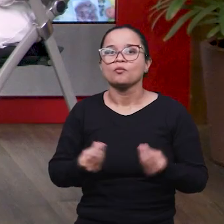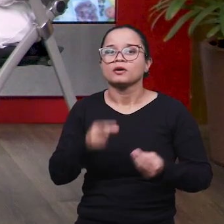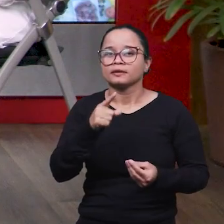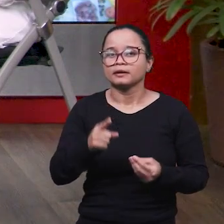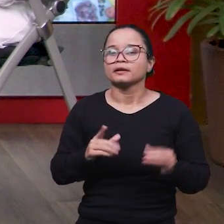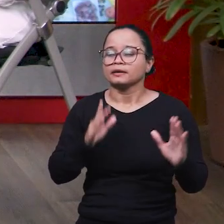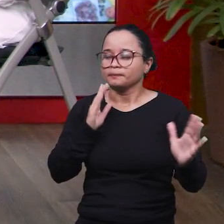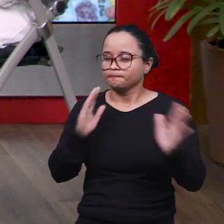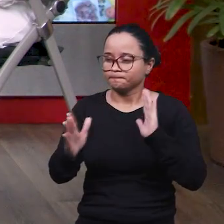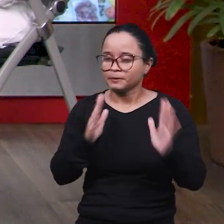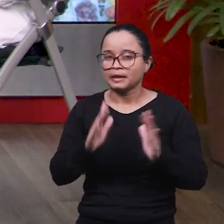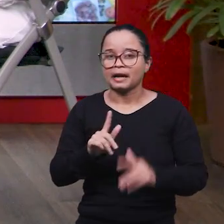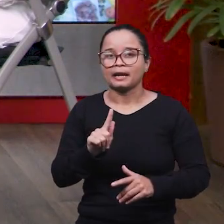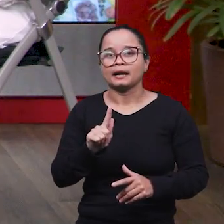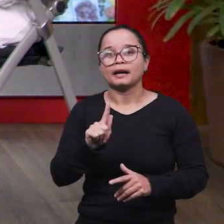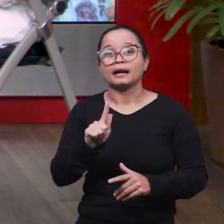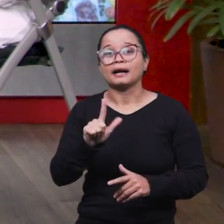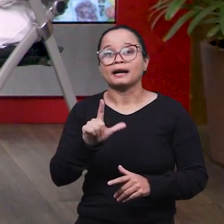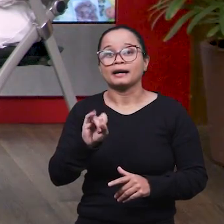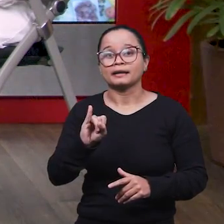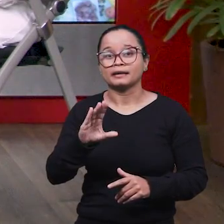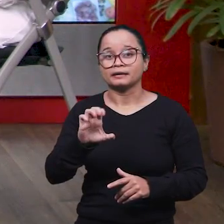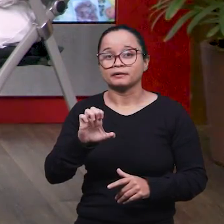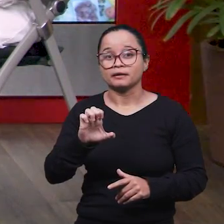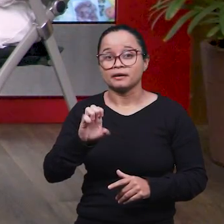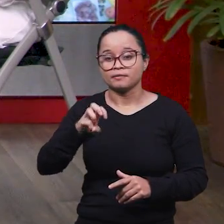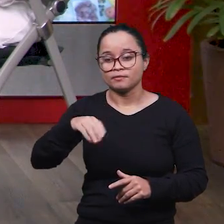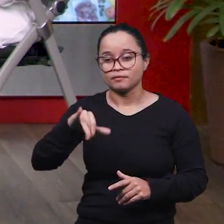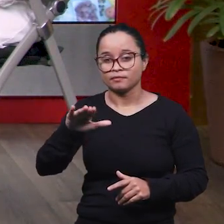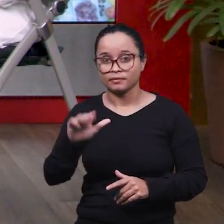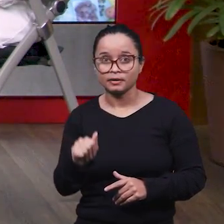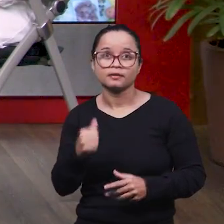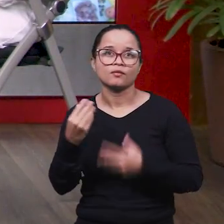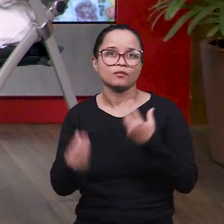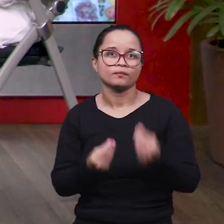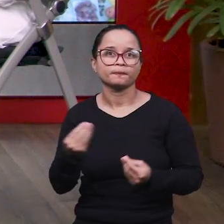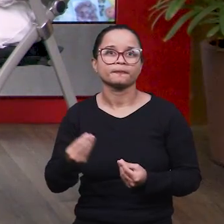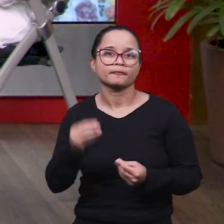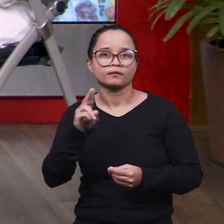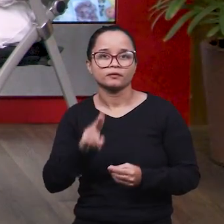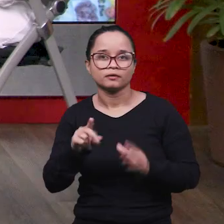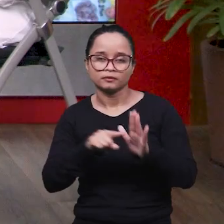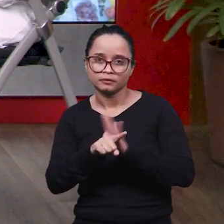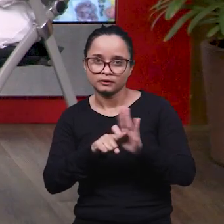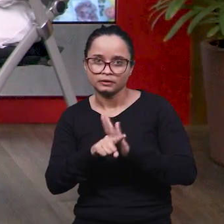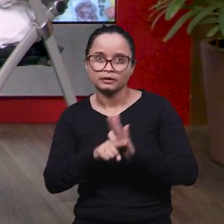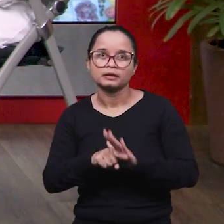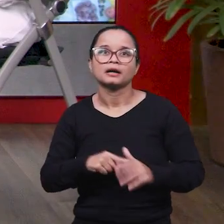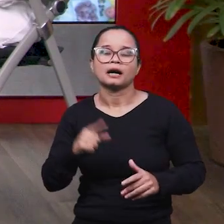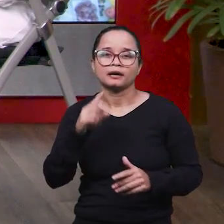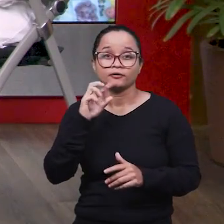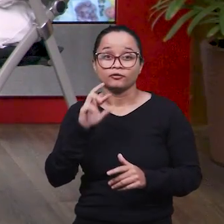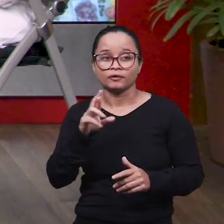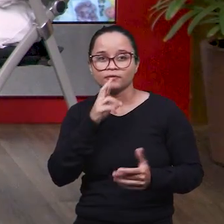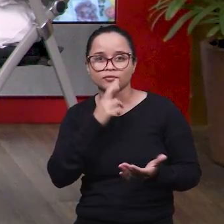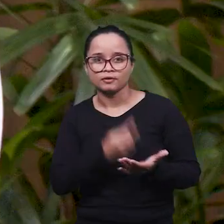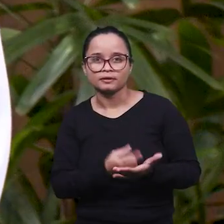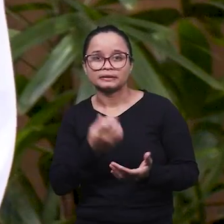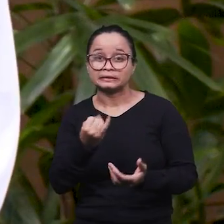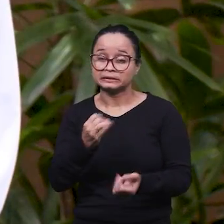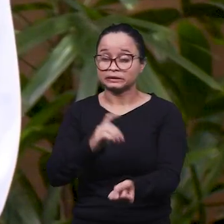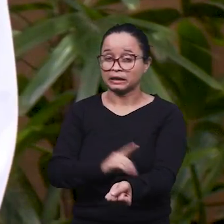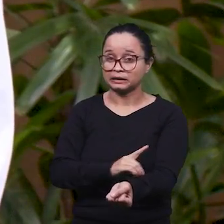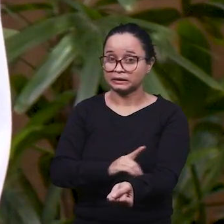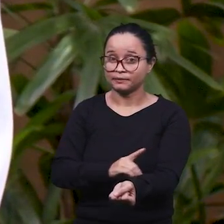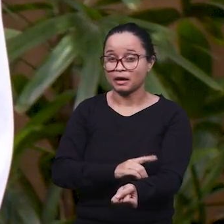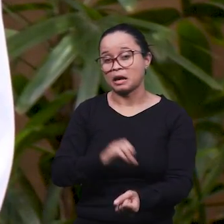naquele momento, sem a sobrecarga e com a sobrecarga de glicose. E é através desse exame que a gente tem o diagnóstico de diabetes. E